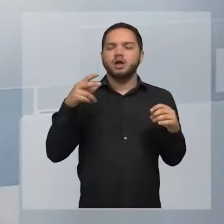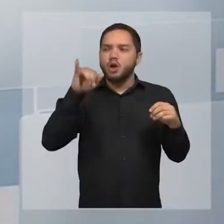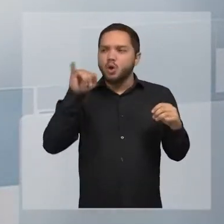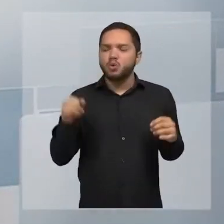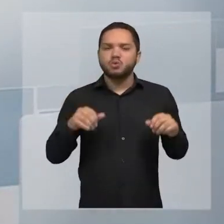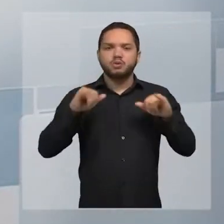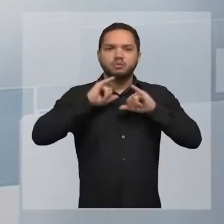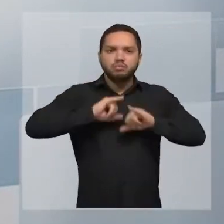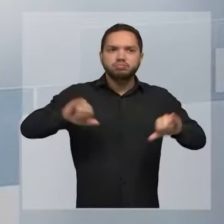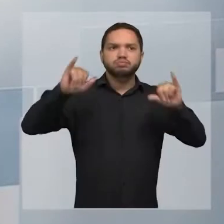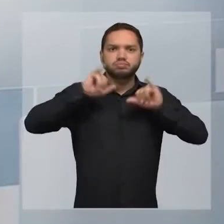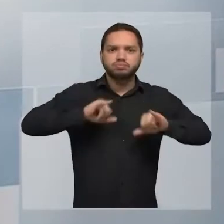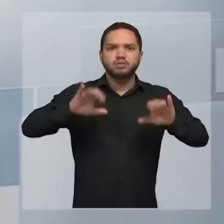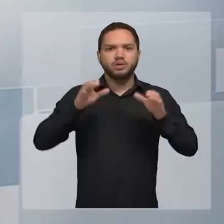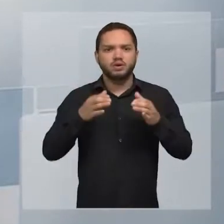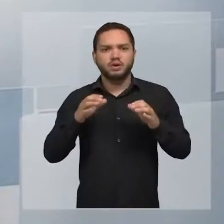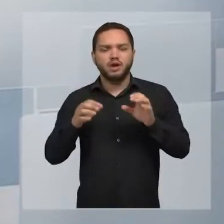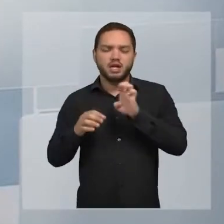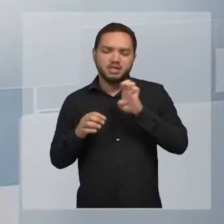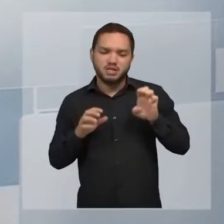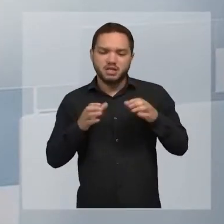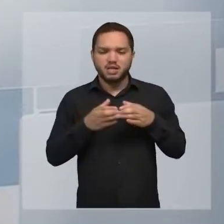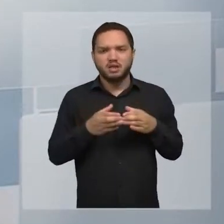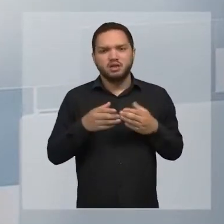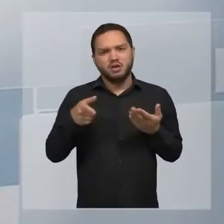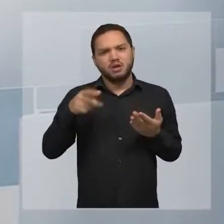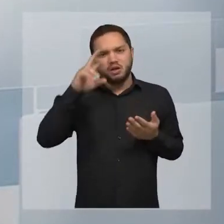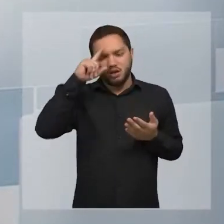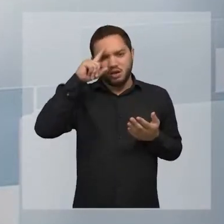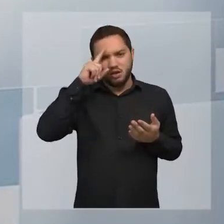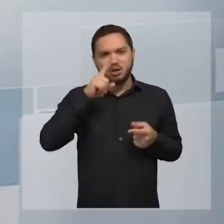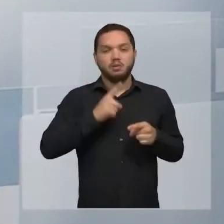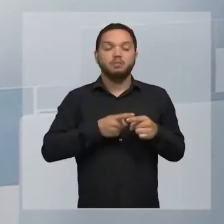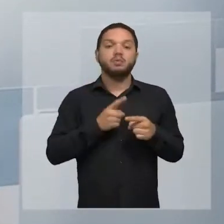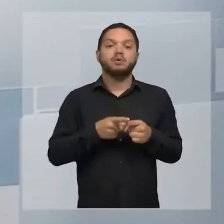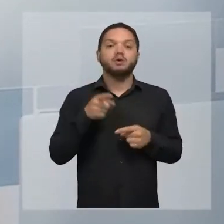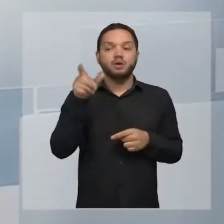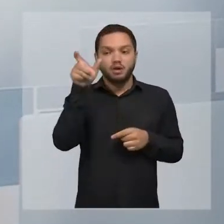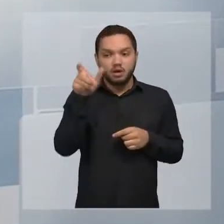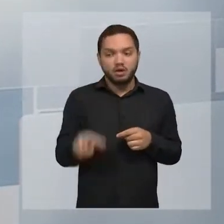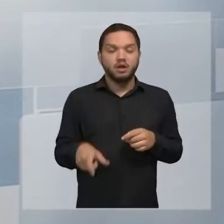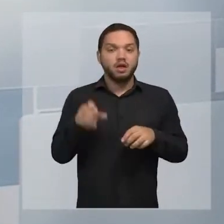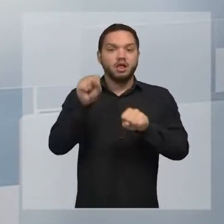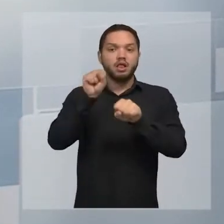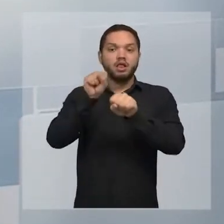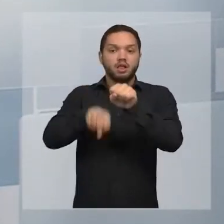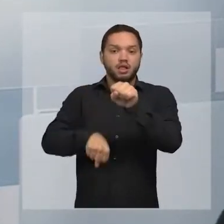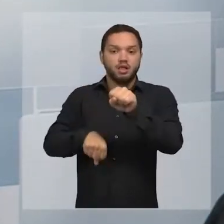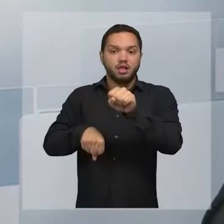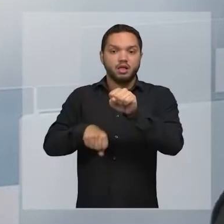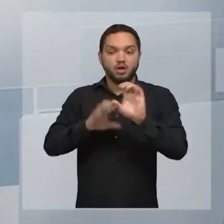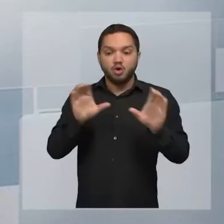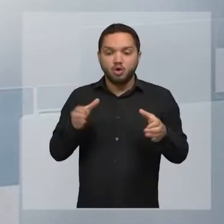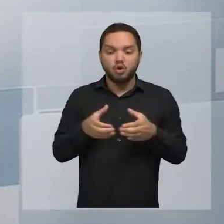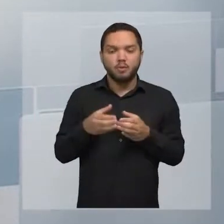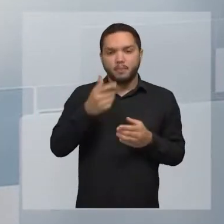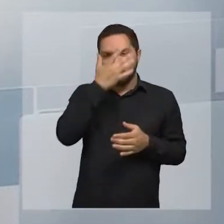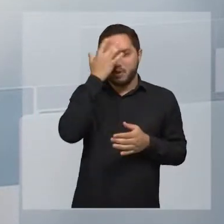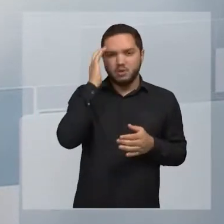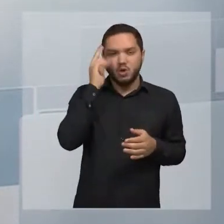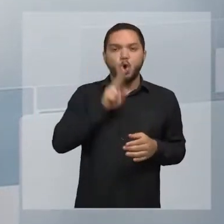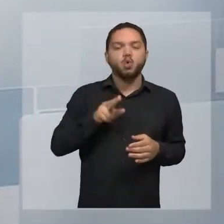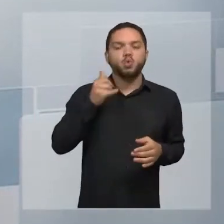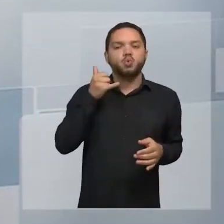uma bandeira da esquerda, eu acho que é equivocado. Ali foi uma parlamentar que foi morto por um